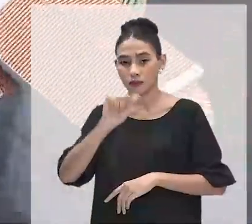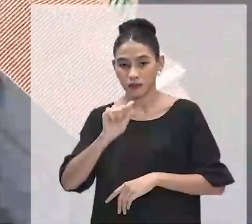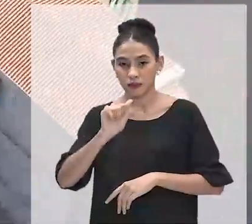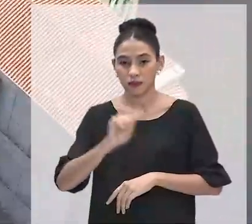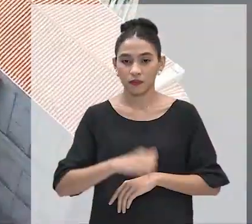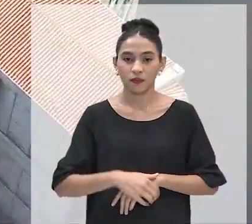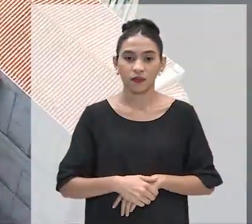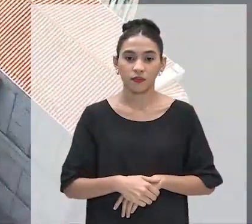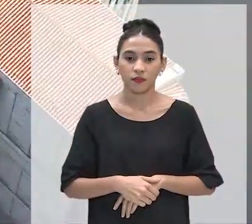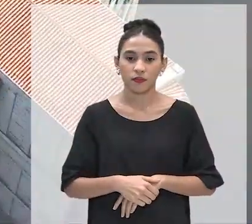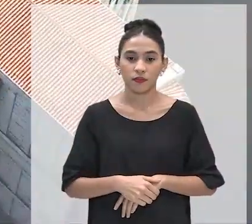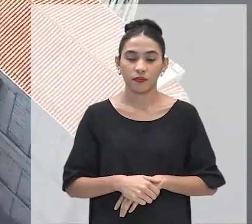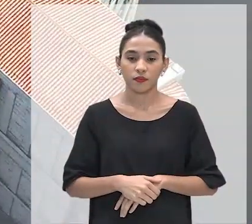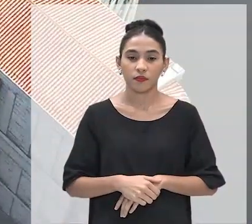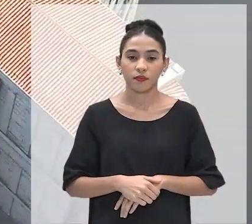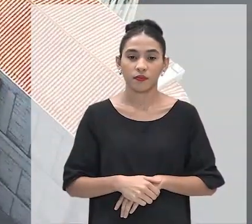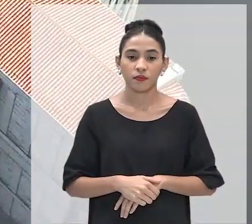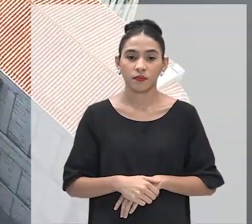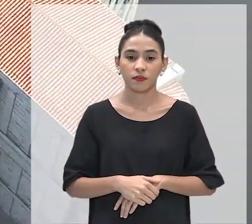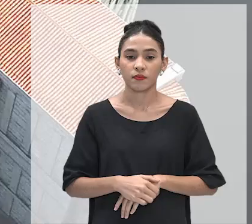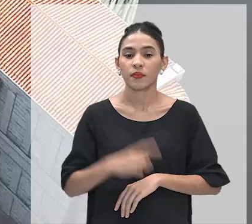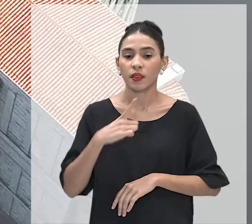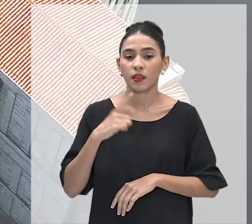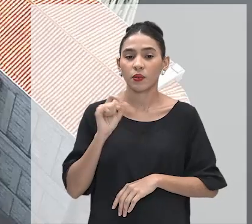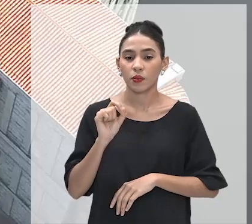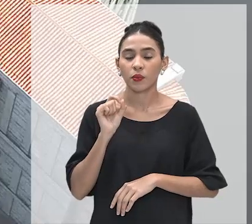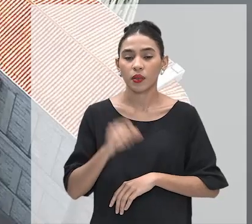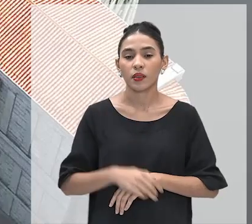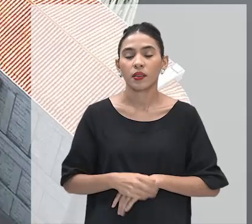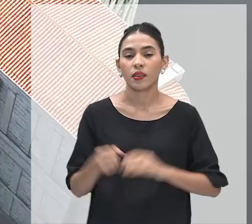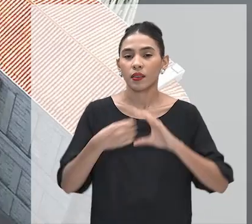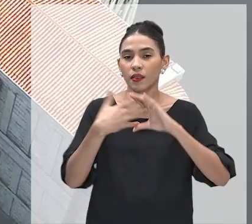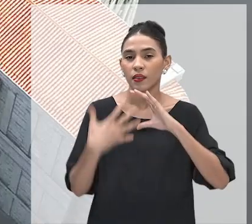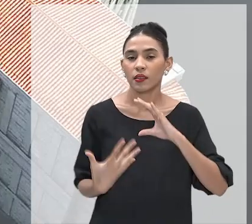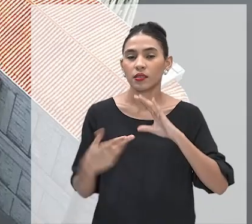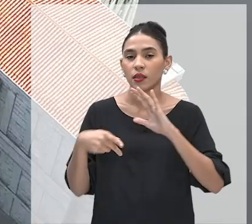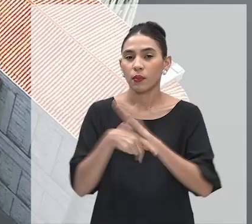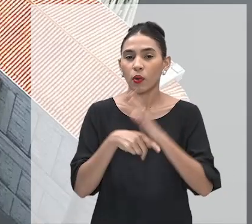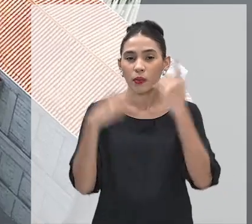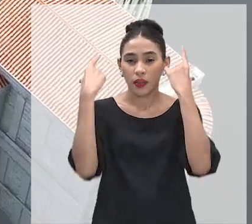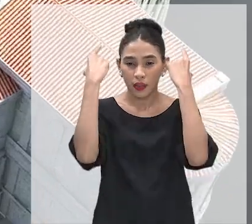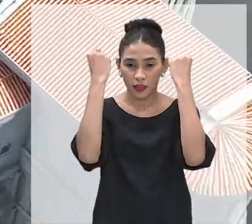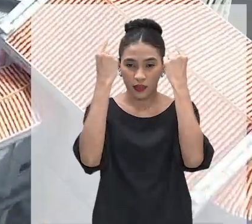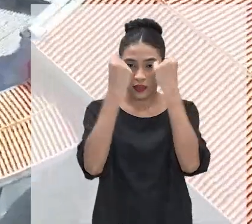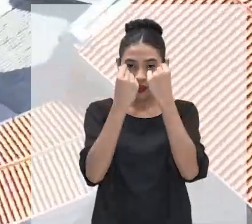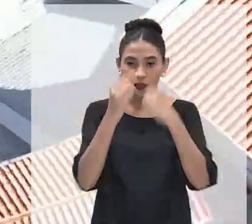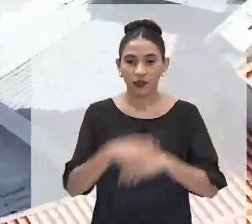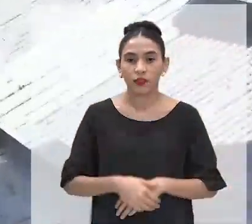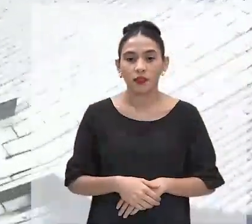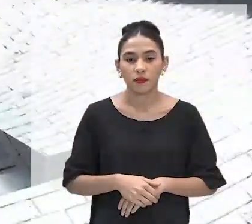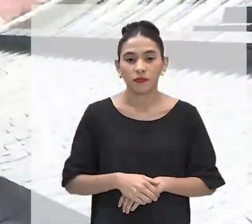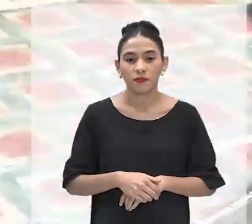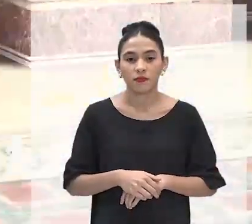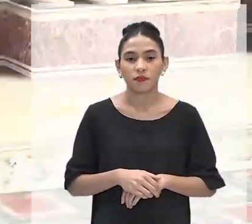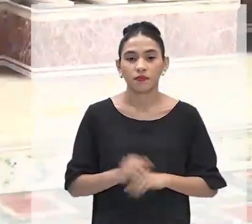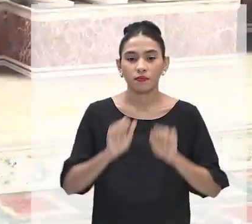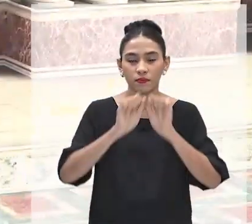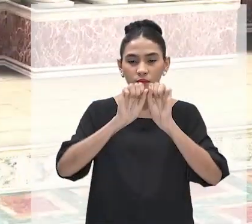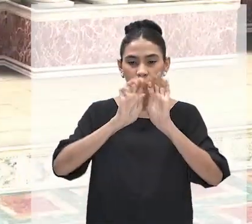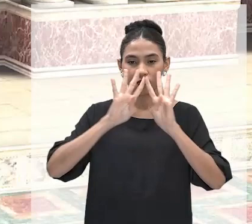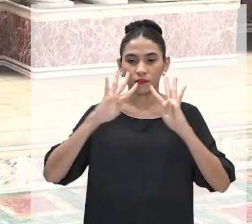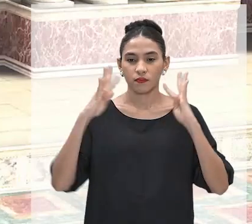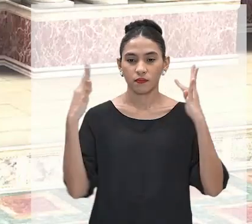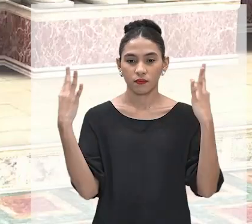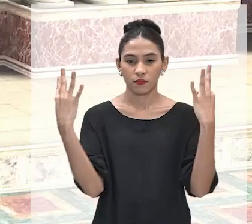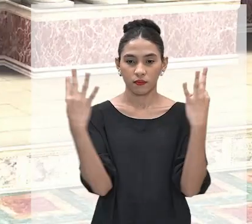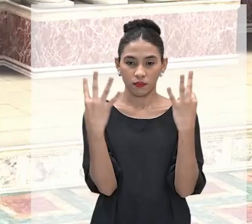em si, certo? Que tem um pouco dessa característica grega. O auditório, que é